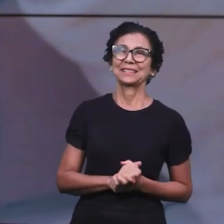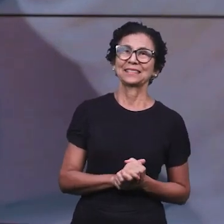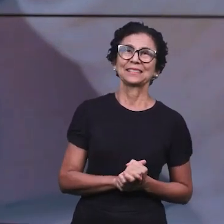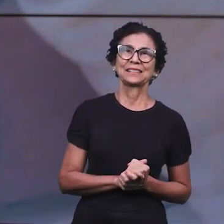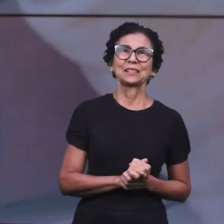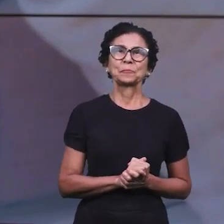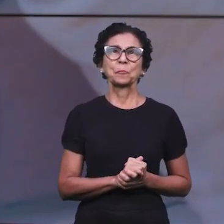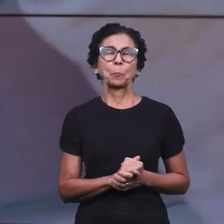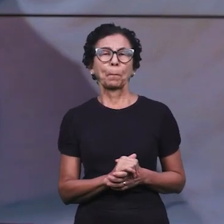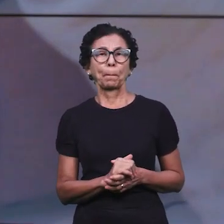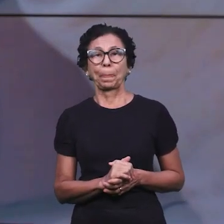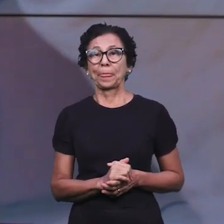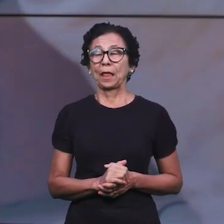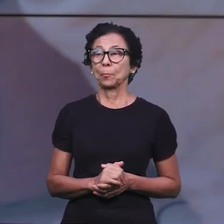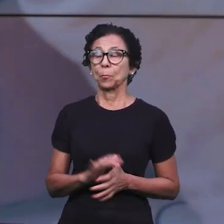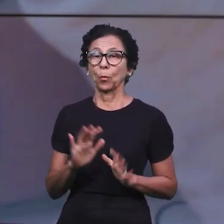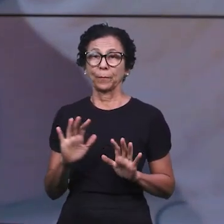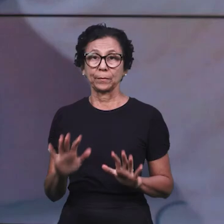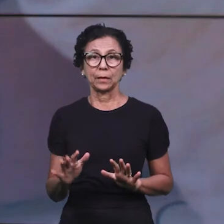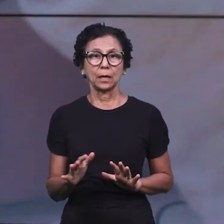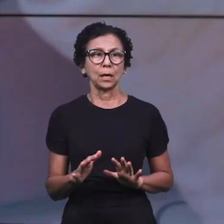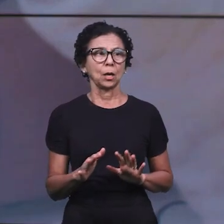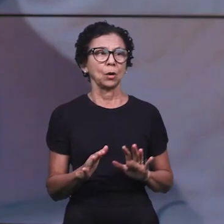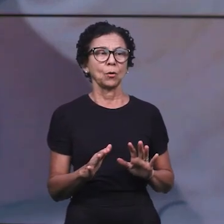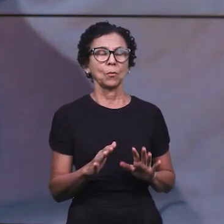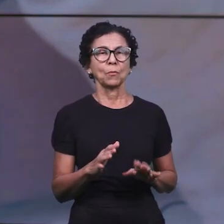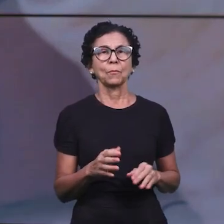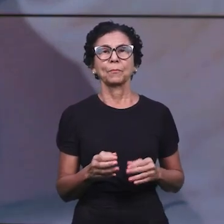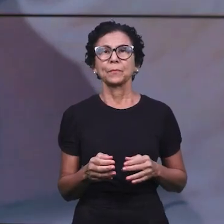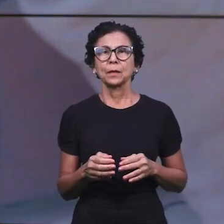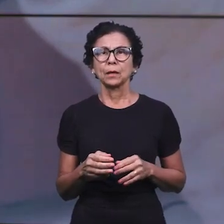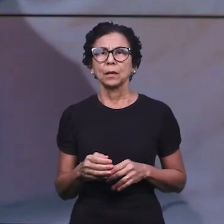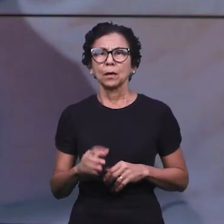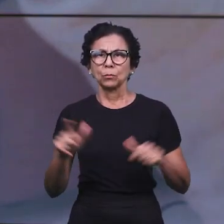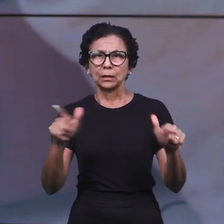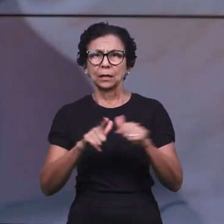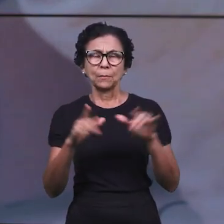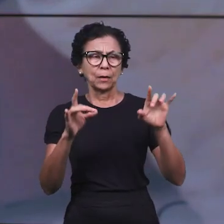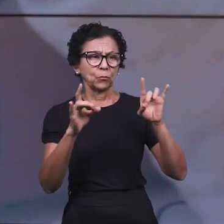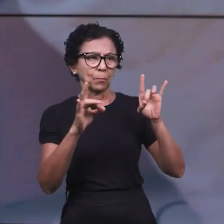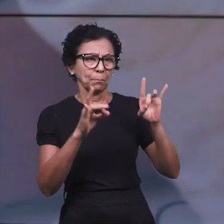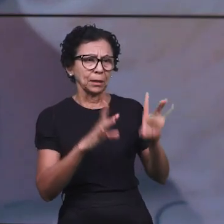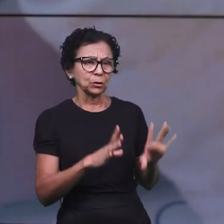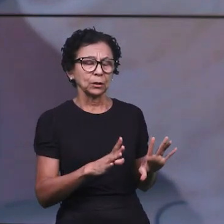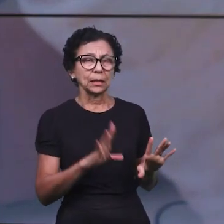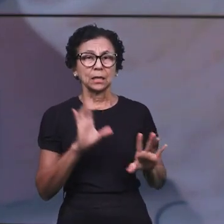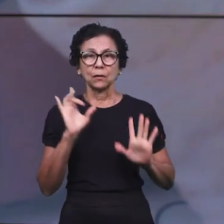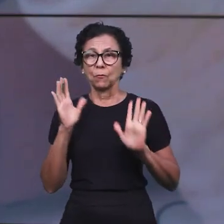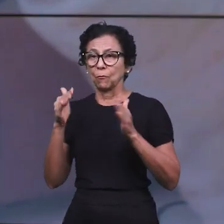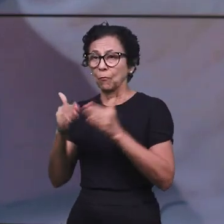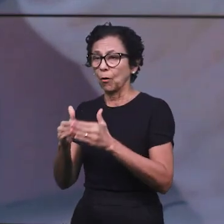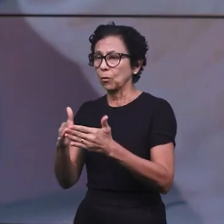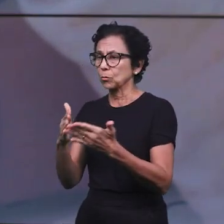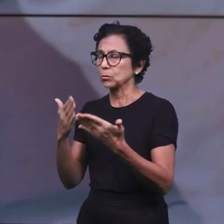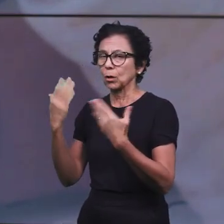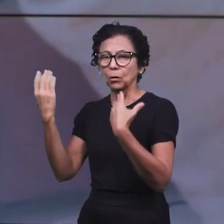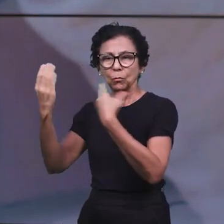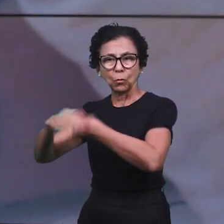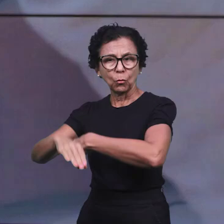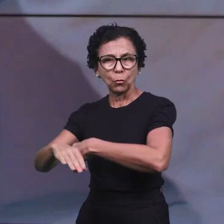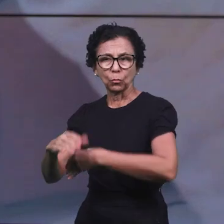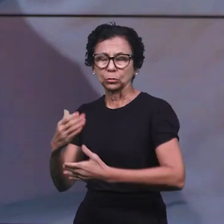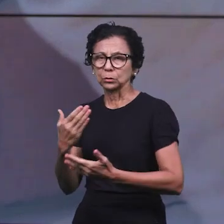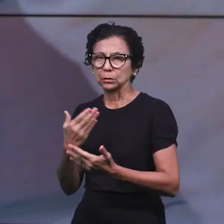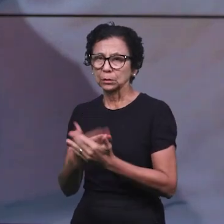acontece alguns casos. A pessoa, ó, eu vou deixar o meu emprego para me dedicar apenas aos estudos para concurso. Então ela tem uma reserva